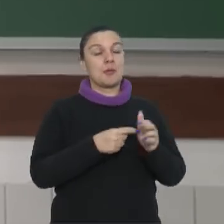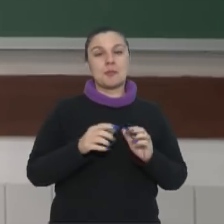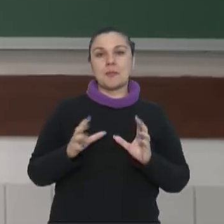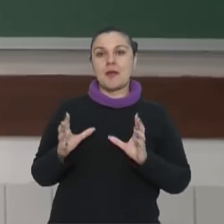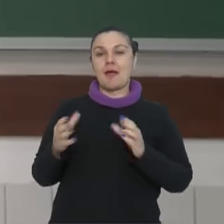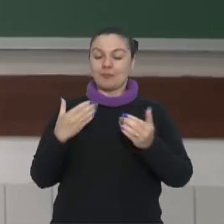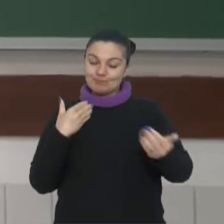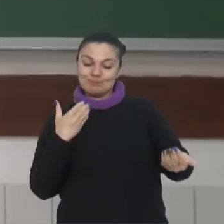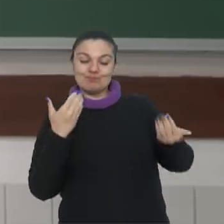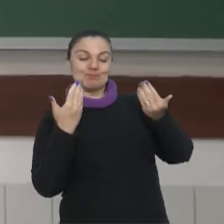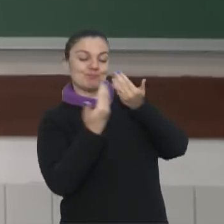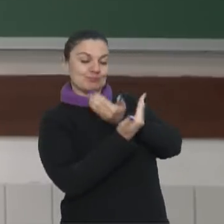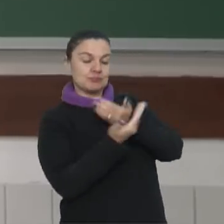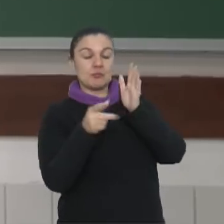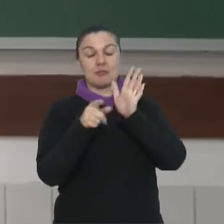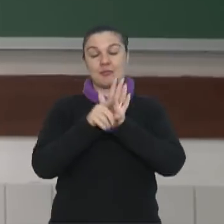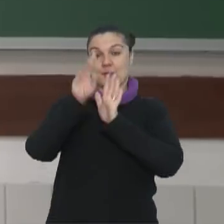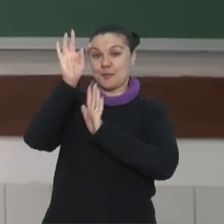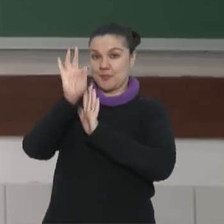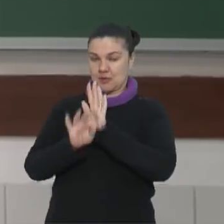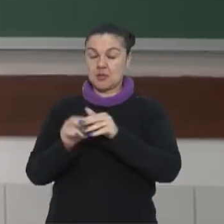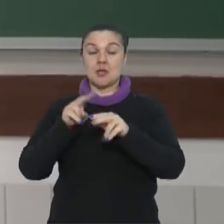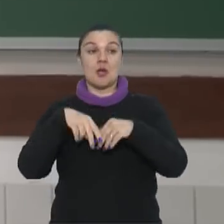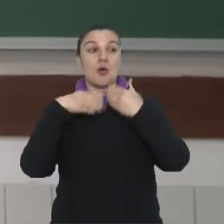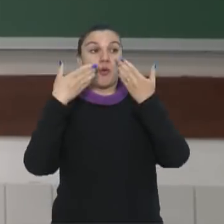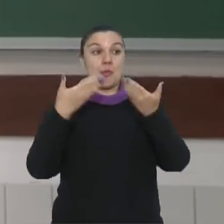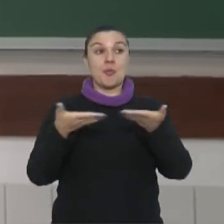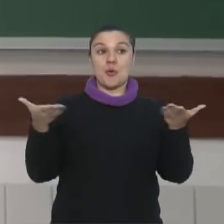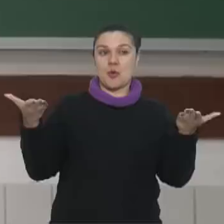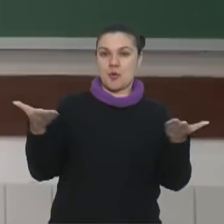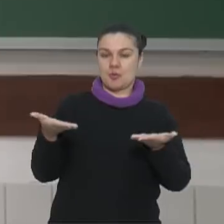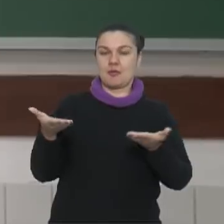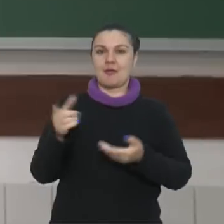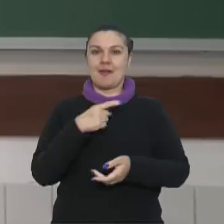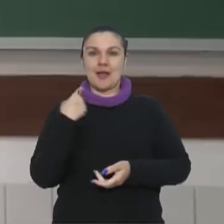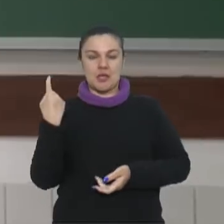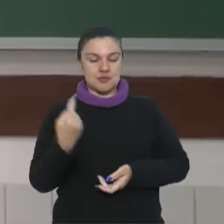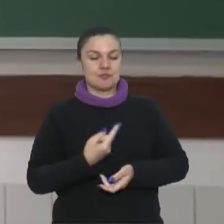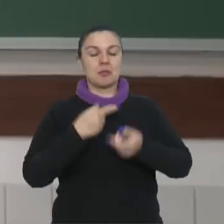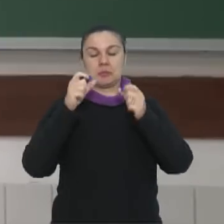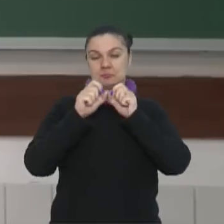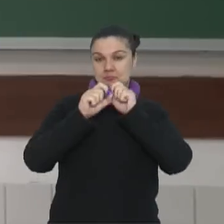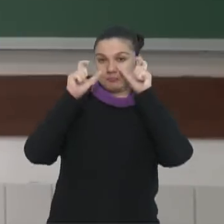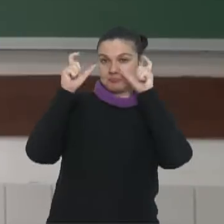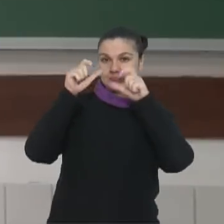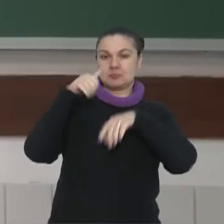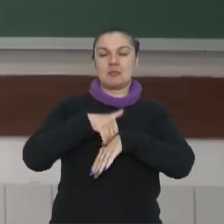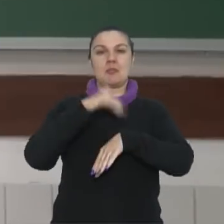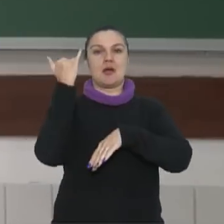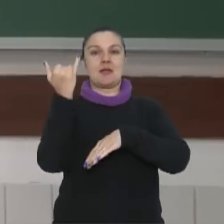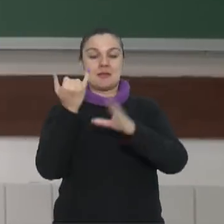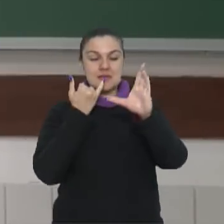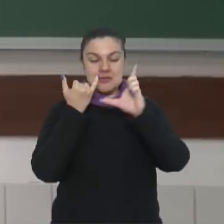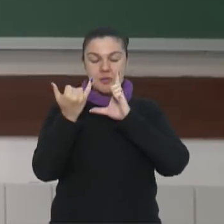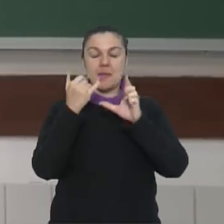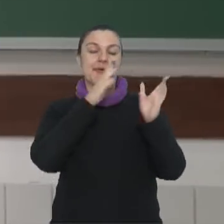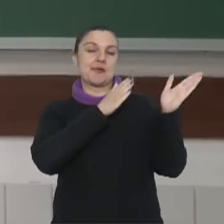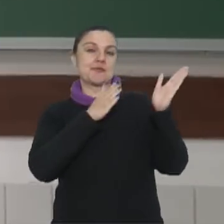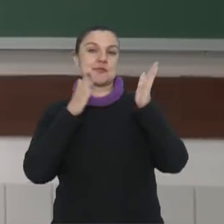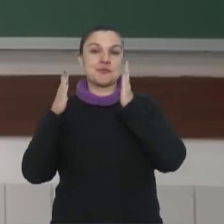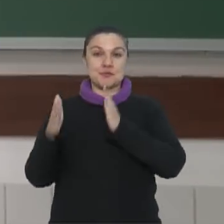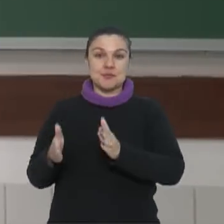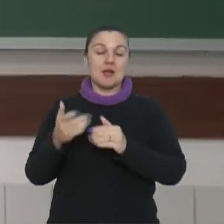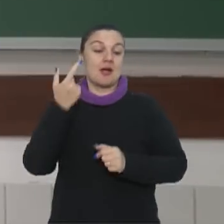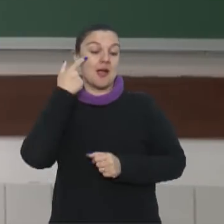ela dialoga com o texto, né? Então, por isso, agora, eu e você vamos dar mais importância para as imagens que estão no nosso dia a dia,